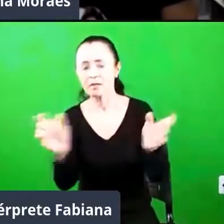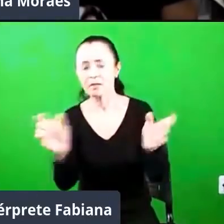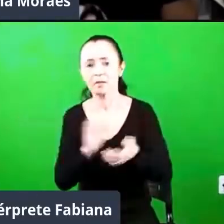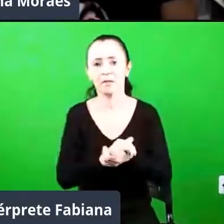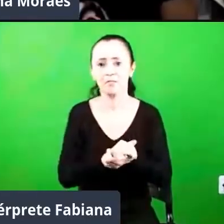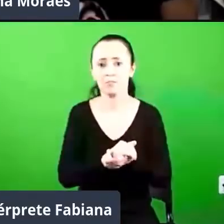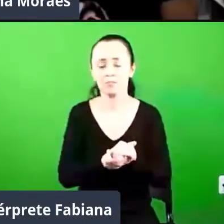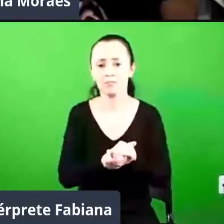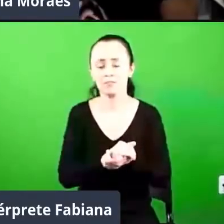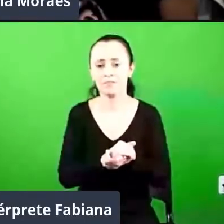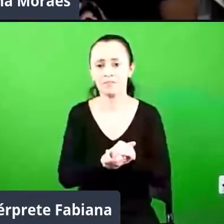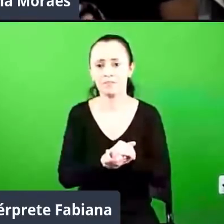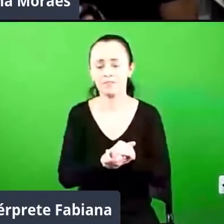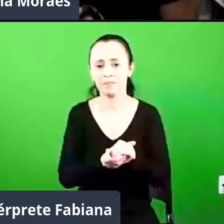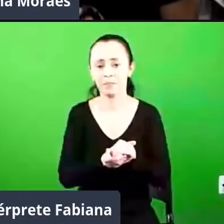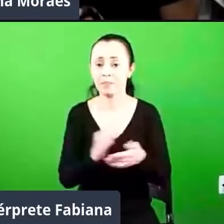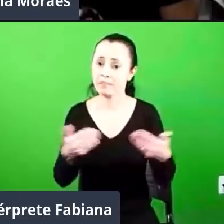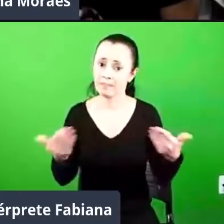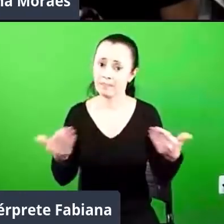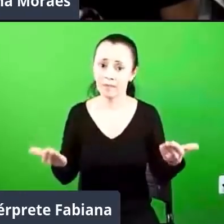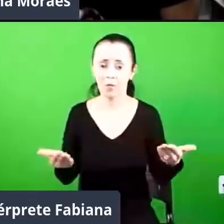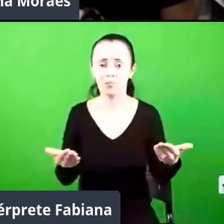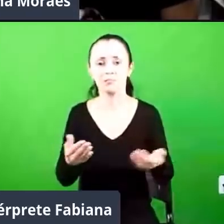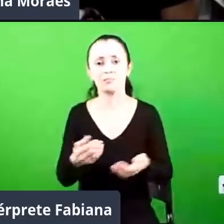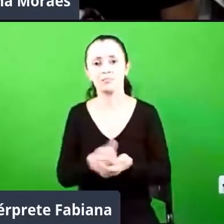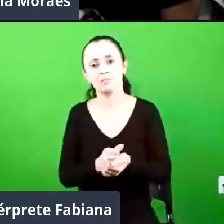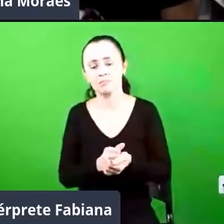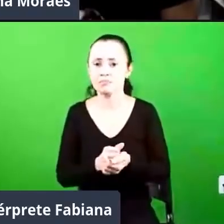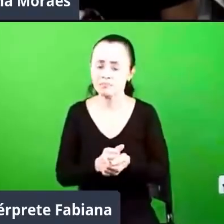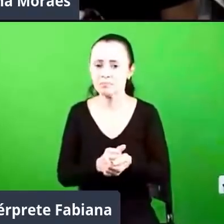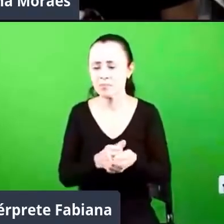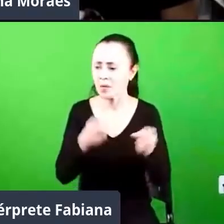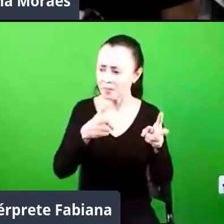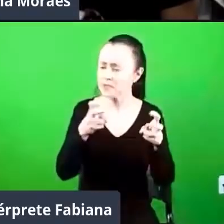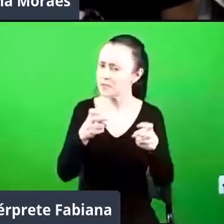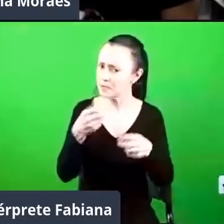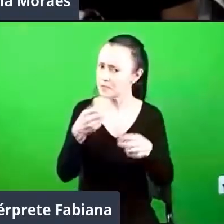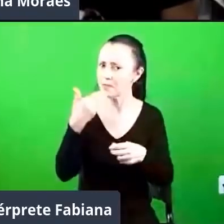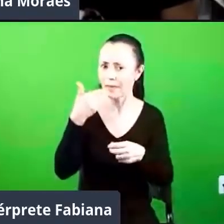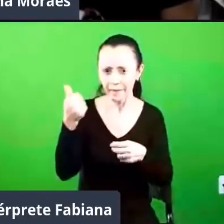Então, eu tenho feito dessa forma. Tenho notado uma melhora significativa com os meus alunos.